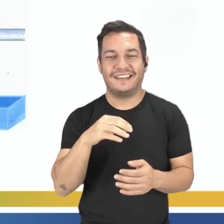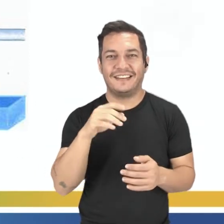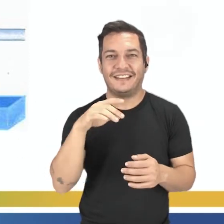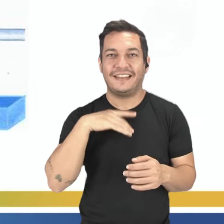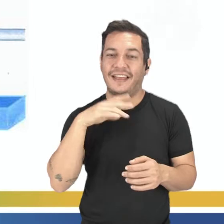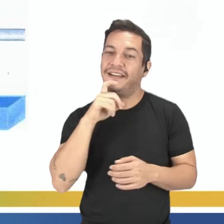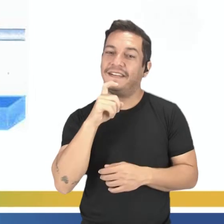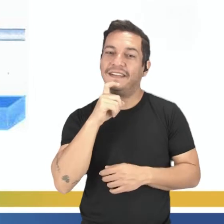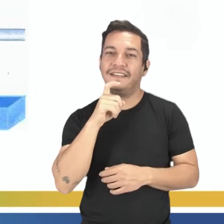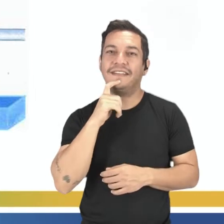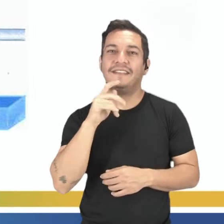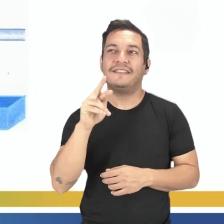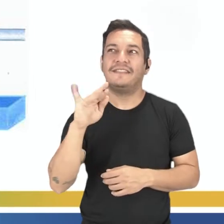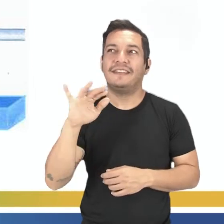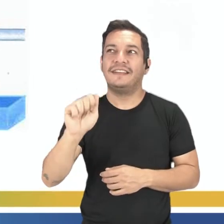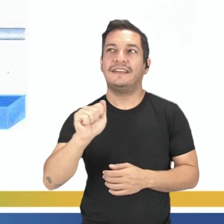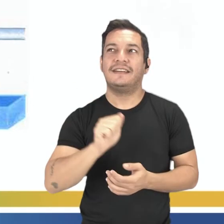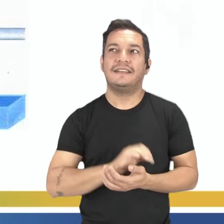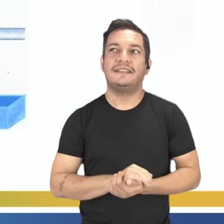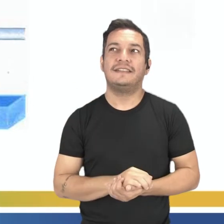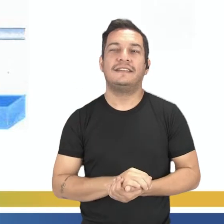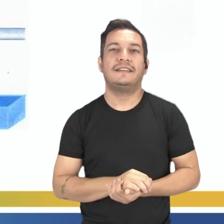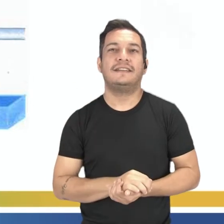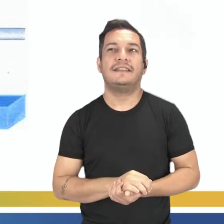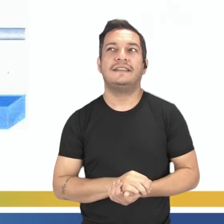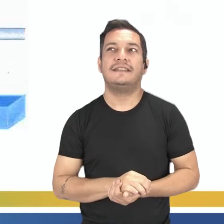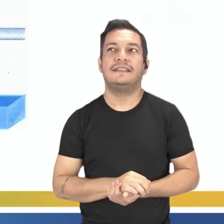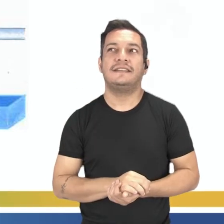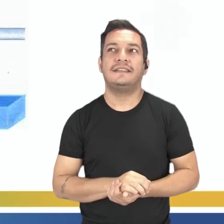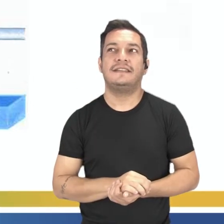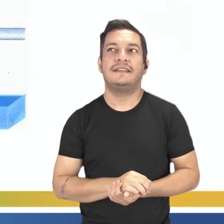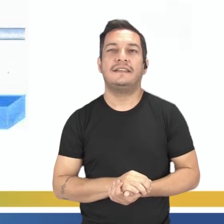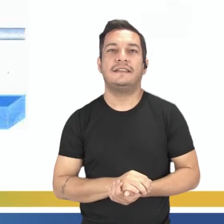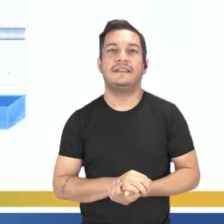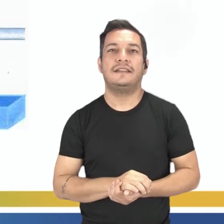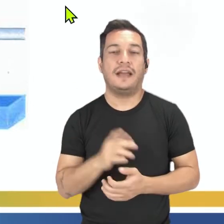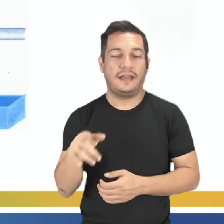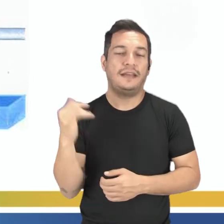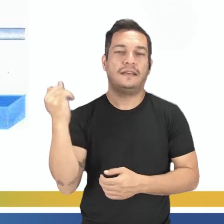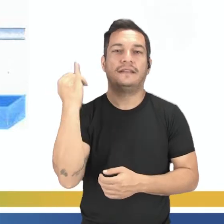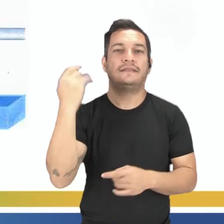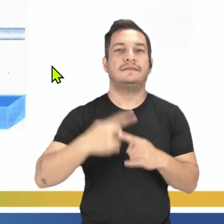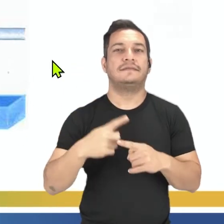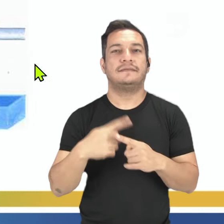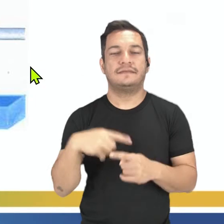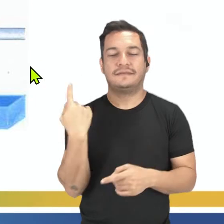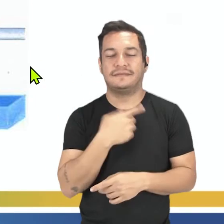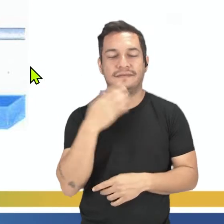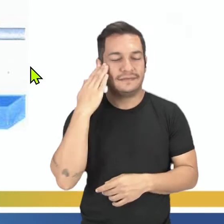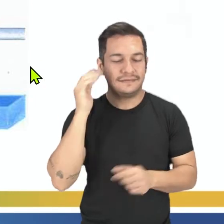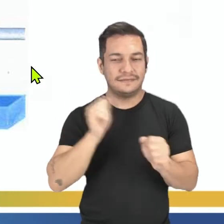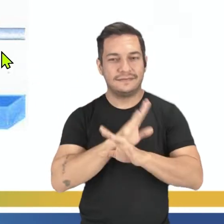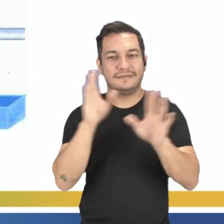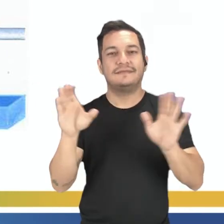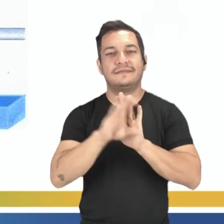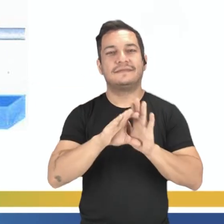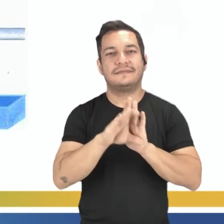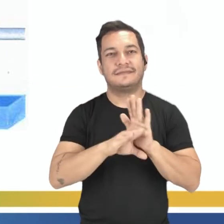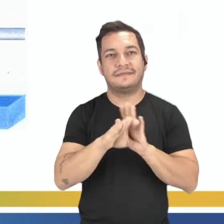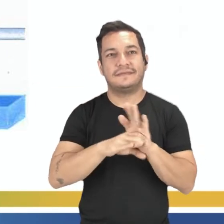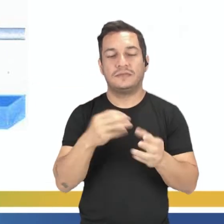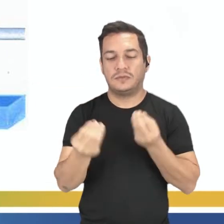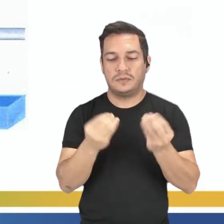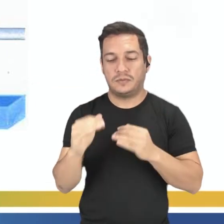fria. Tá ok? Então, isso é importante por quê? Para que a gente entenda o conceito do rendimento de uma